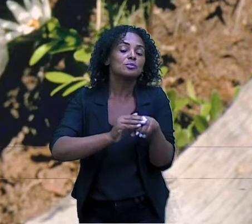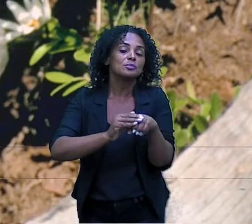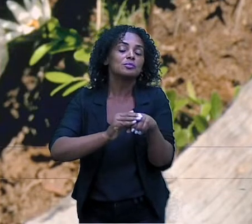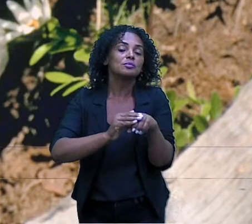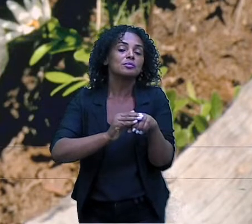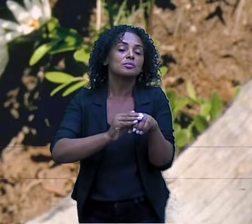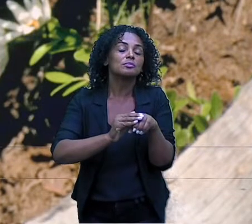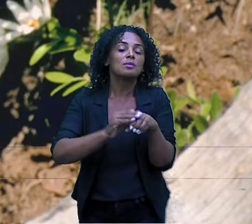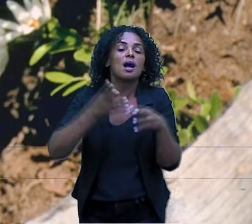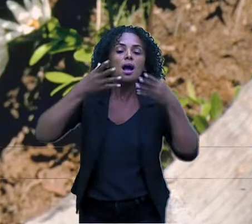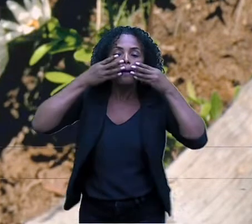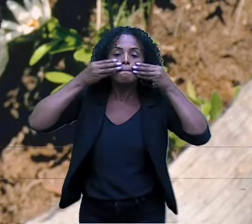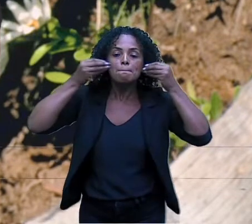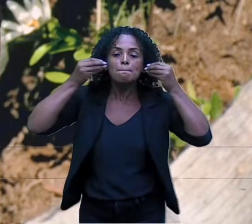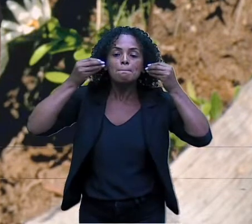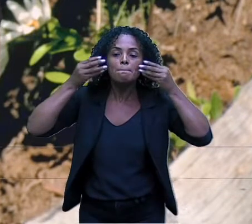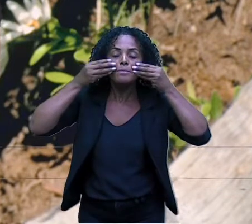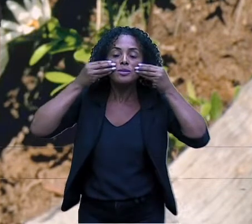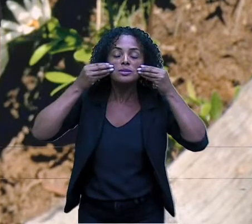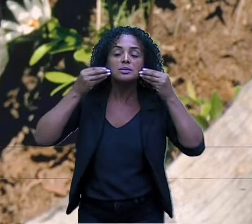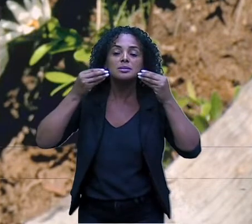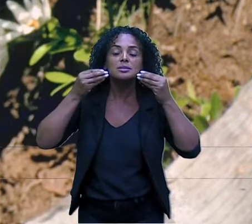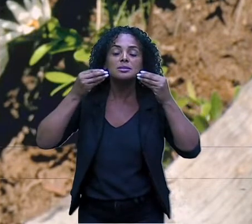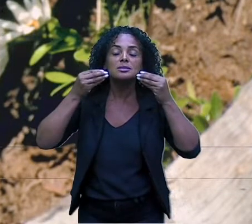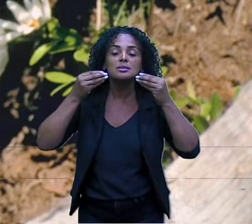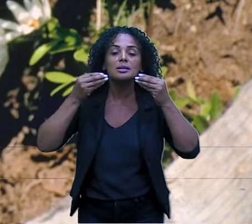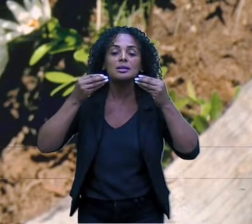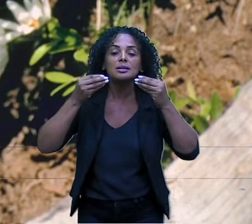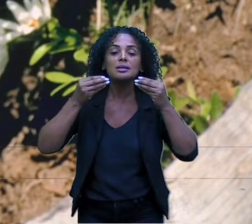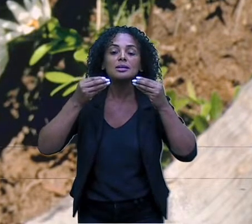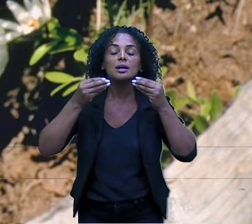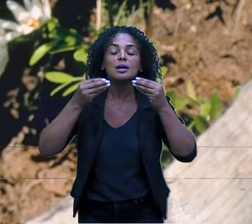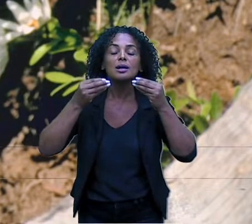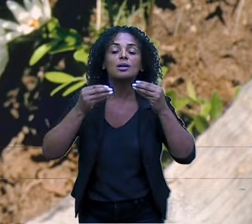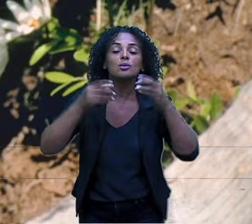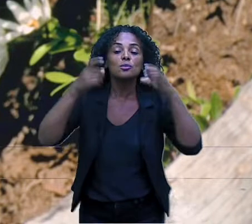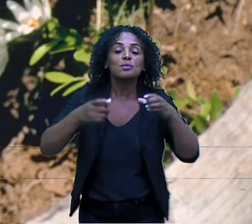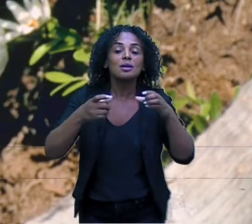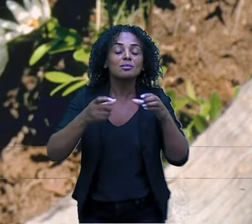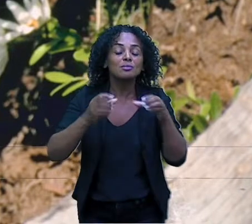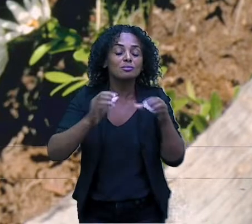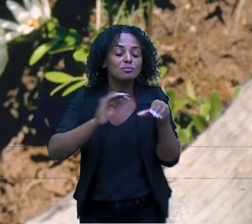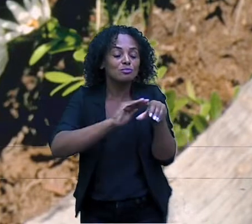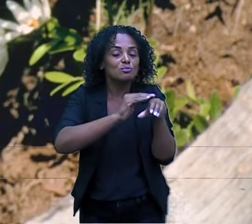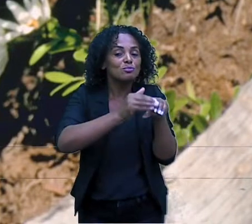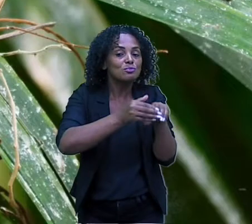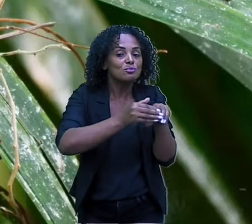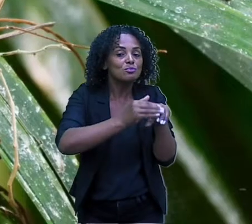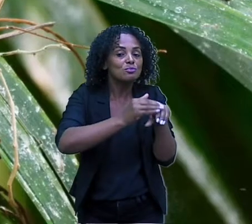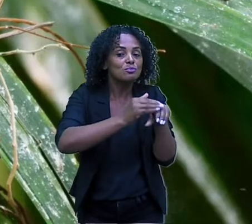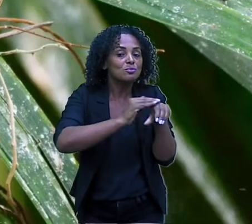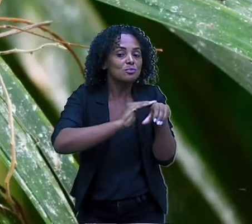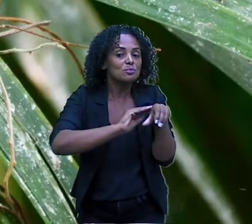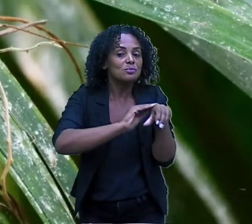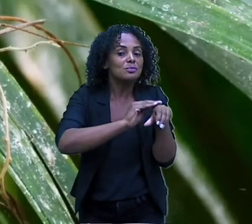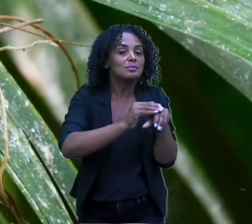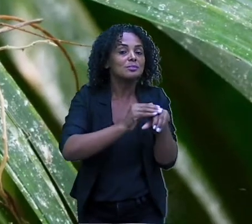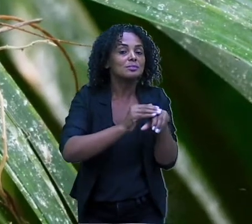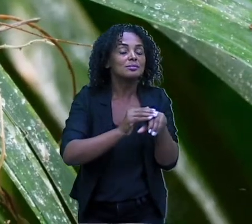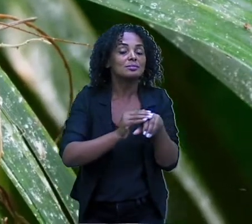então, fox, o habitat, burrow, ok? Prosseguindo aí, vamos ver o próximo animal que nós temos